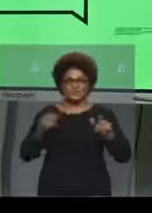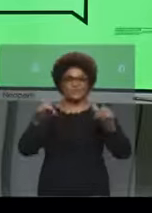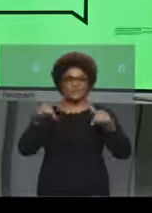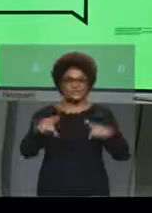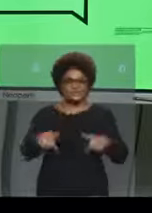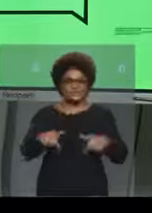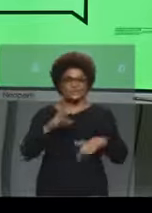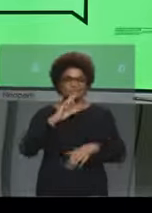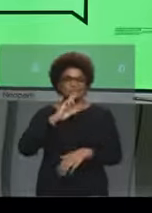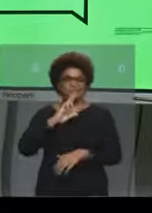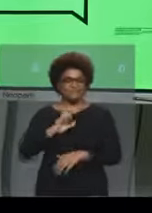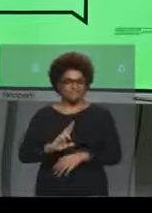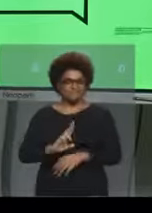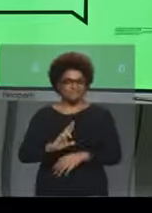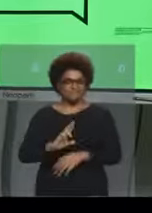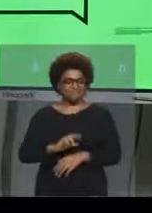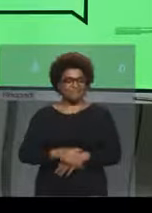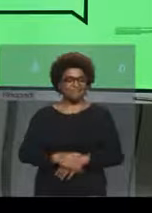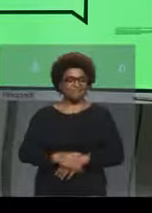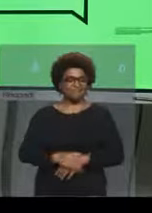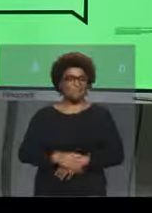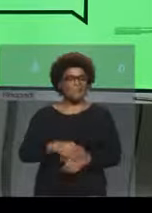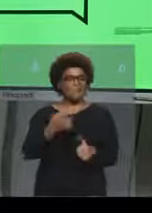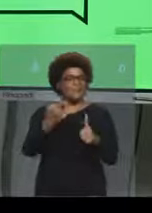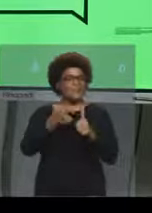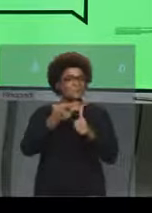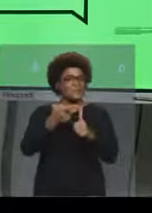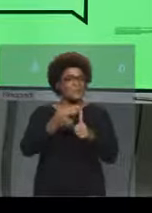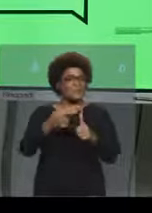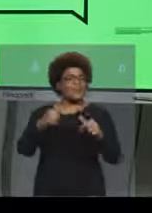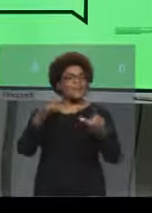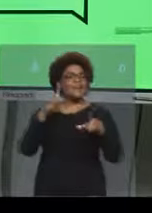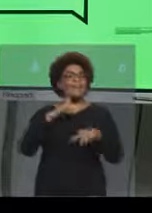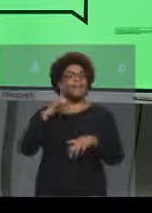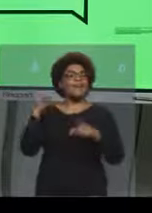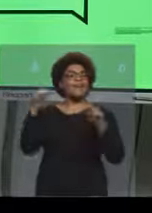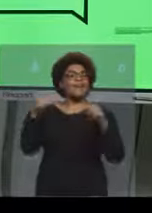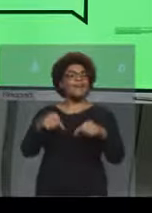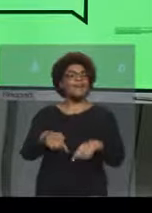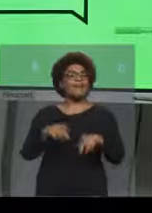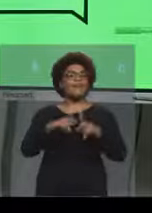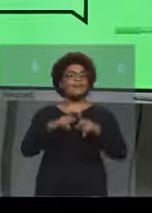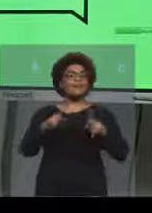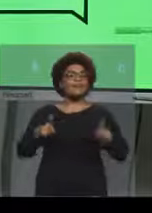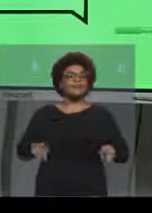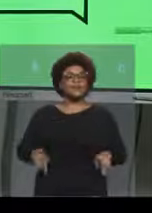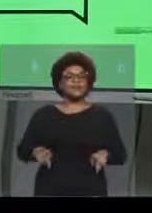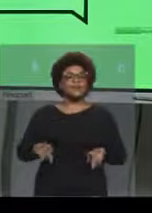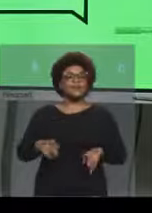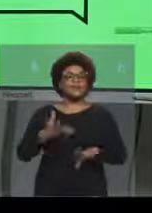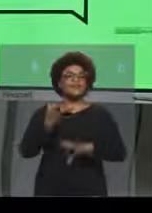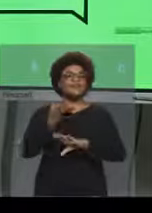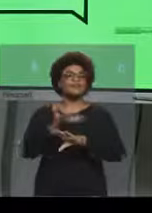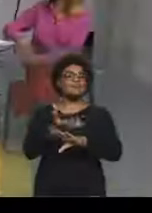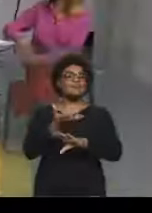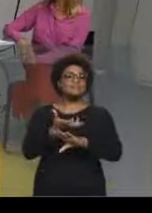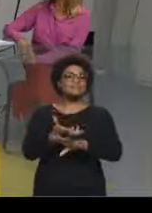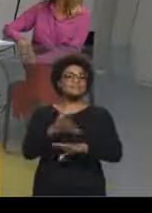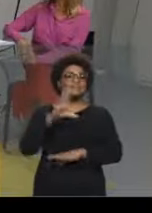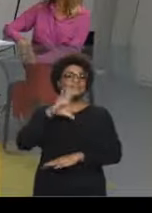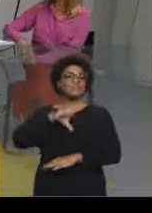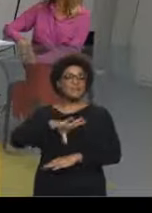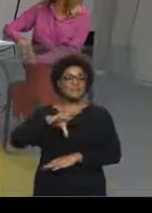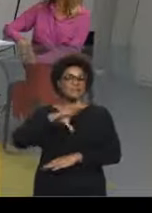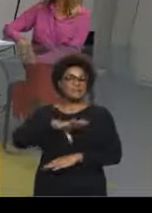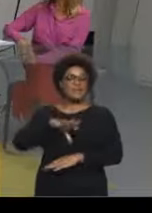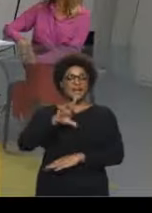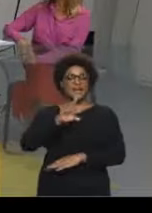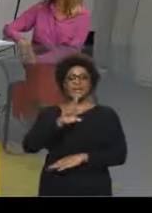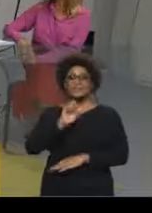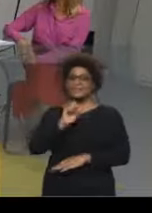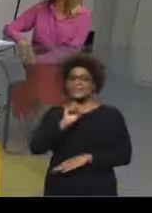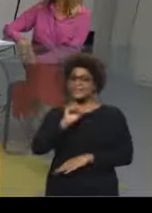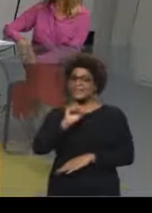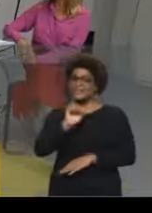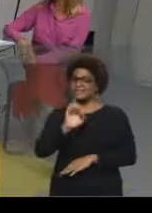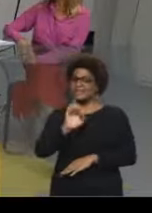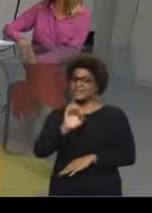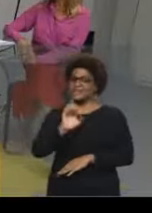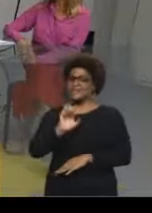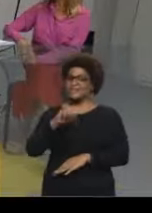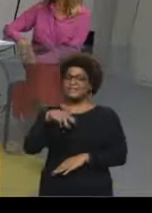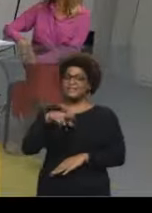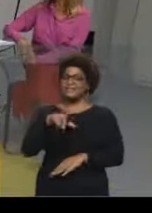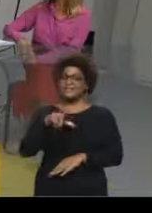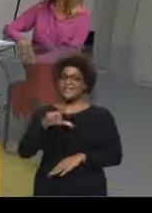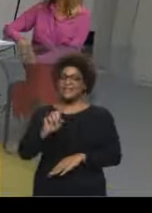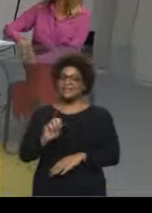Nesse primeiro bloco, estão aqui comigo as professoras de língua portuguesa, Rose Melo e Maria Alice de